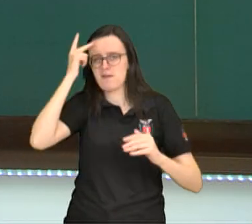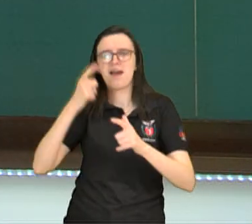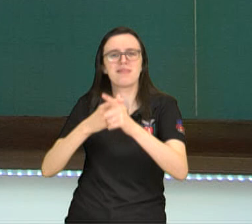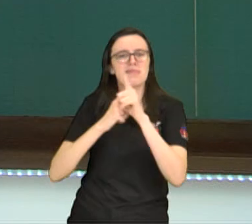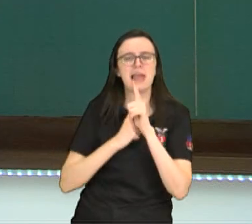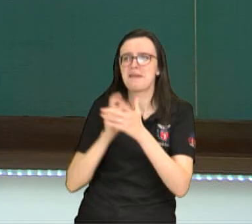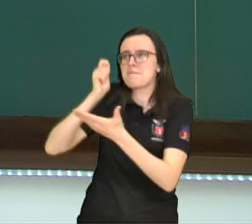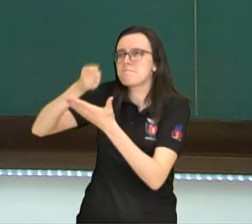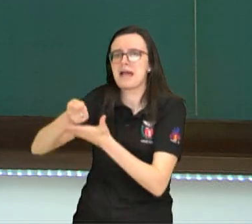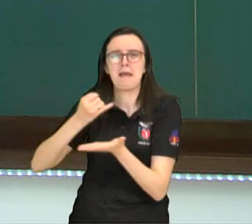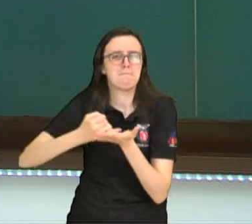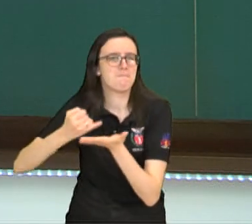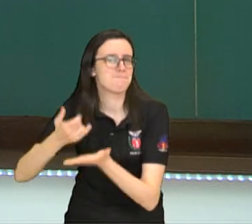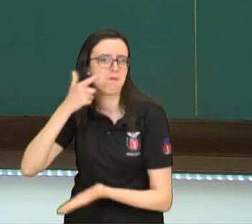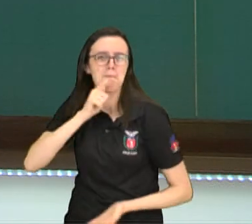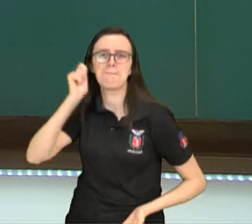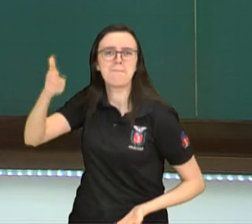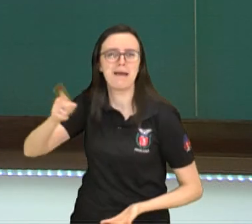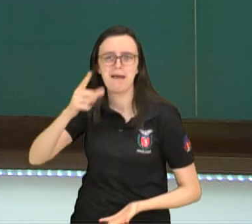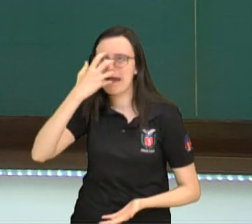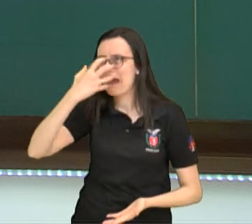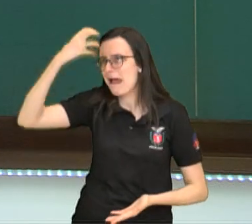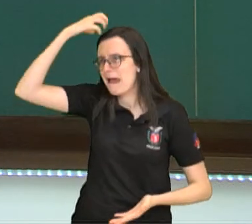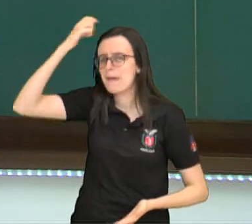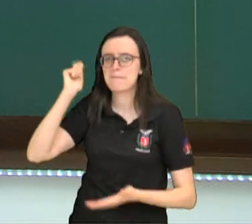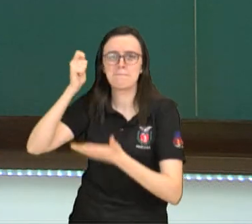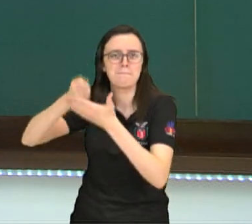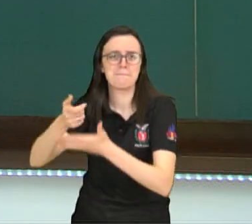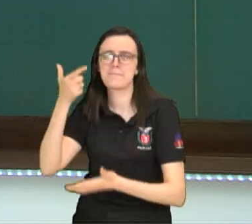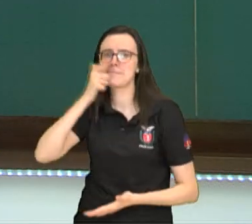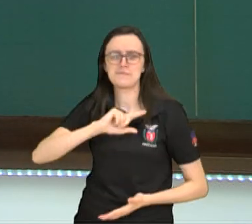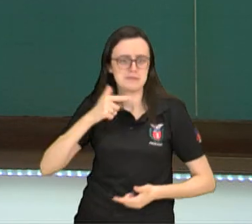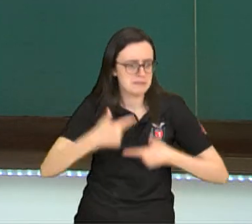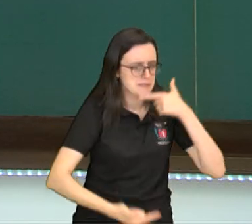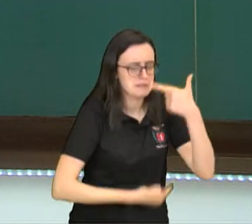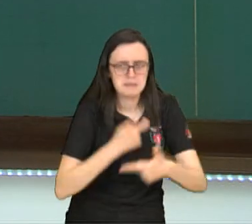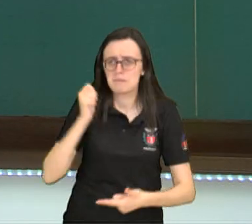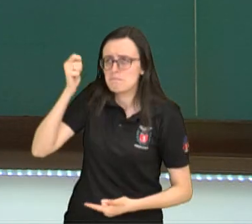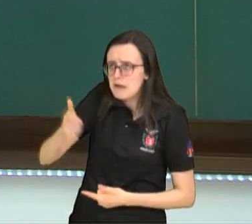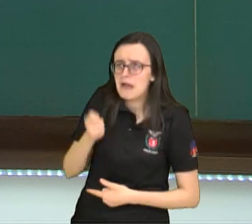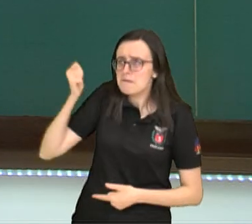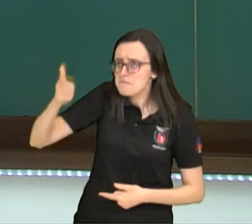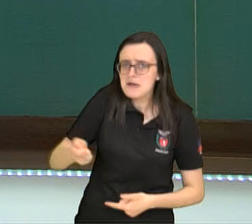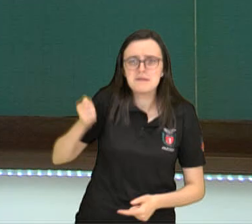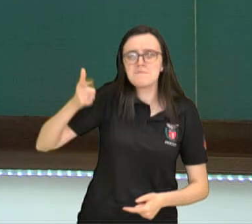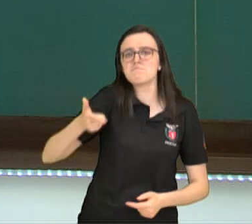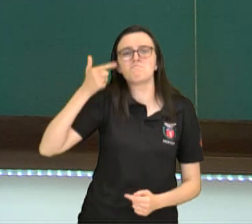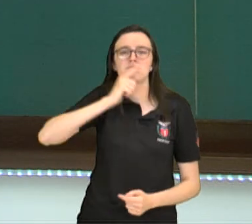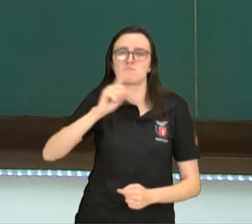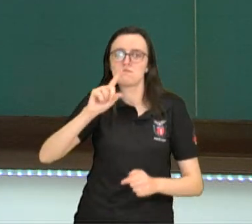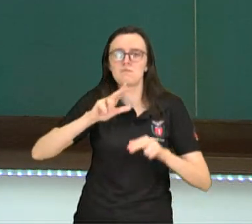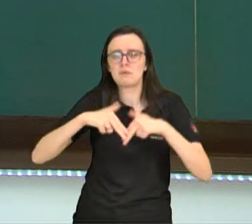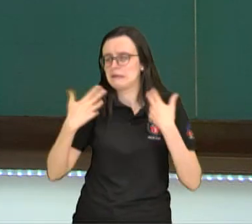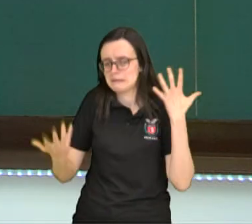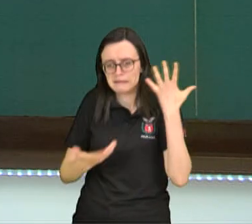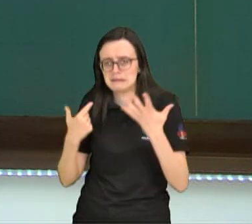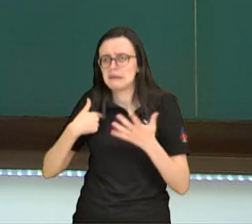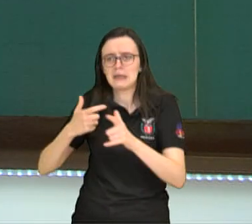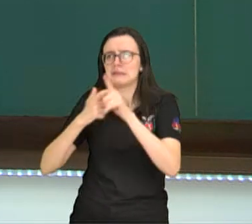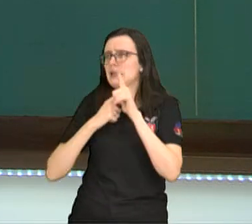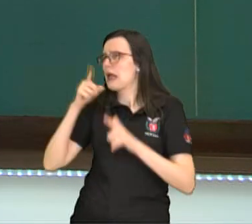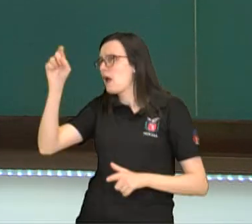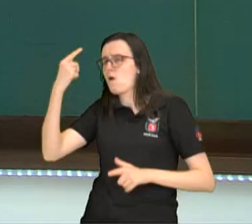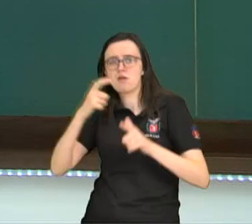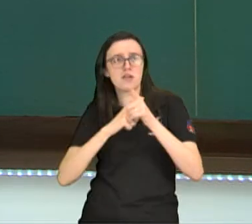não conseguiam dar conta de toda a carga de impostos, a carga tributária, acabavam devendo ou devendo para um